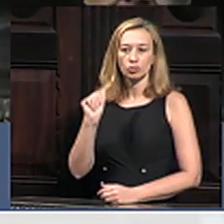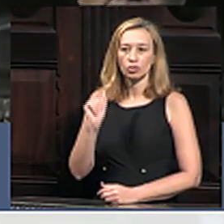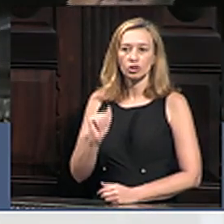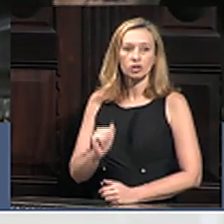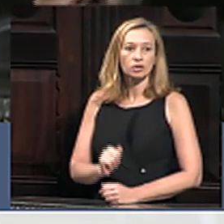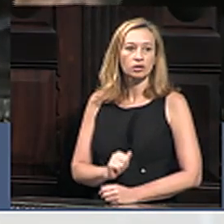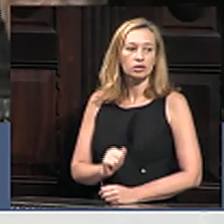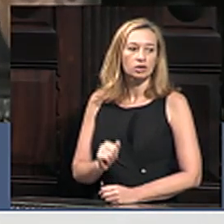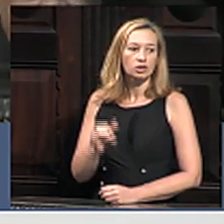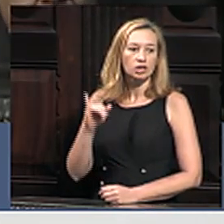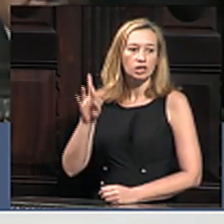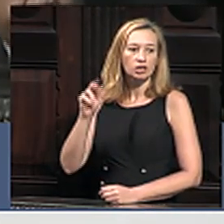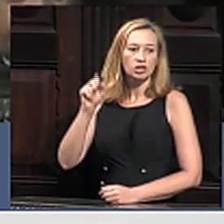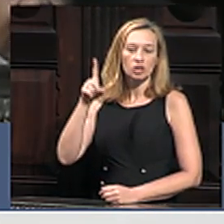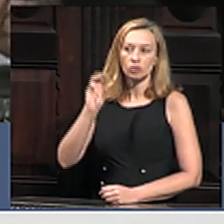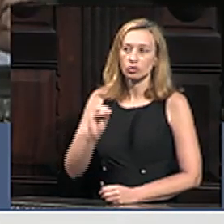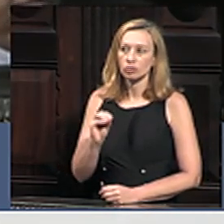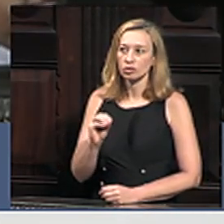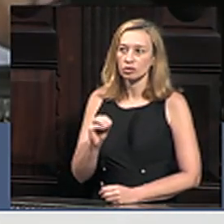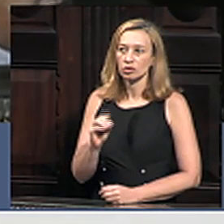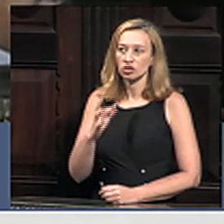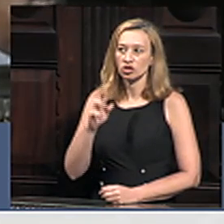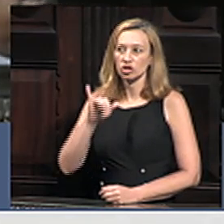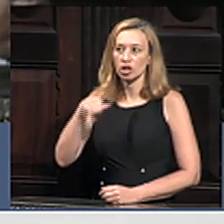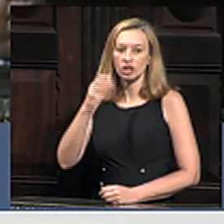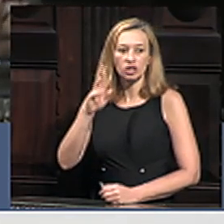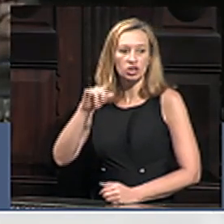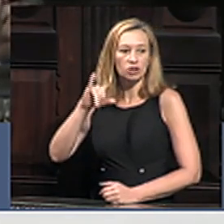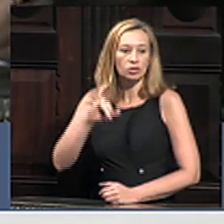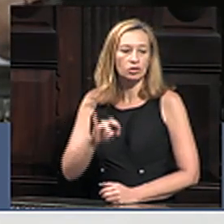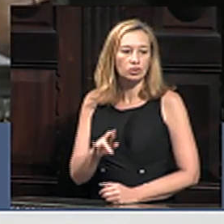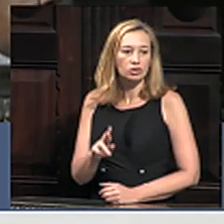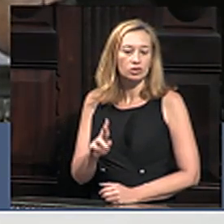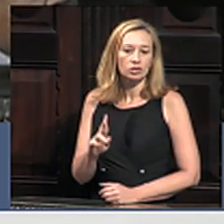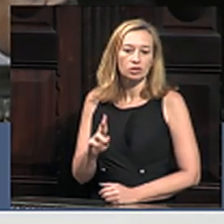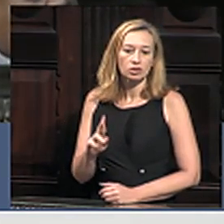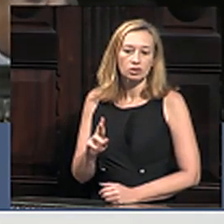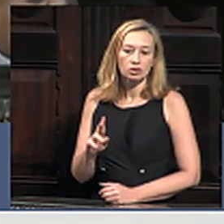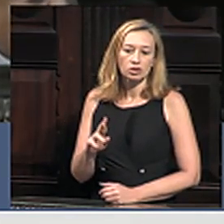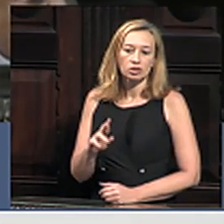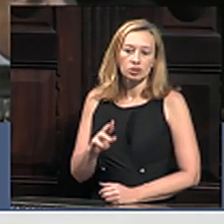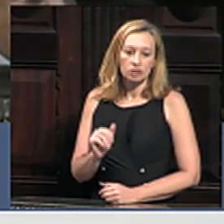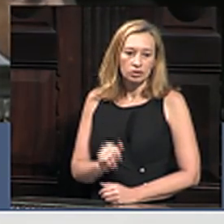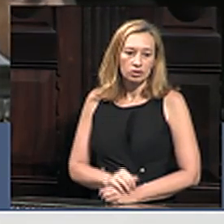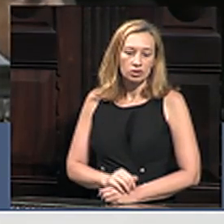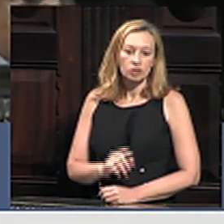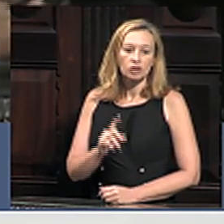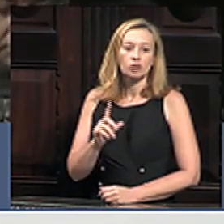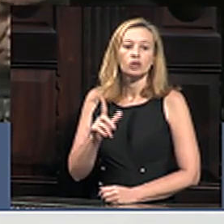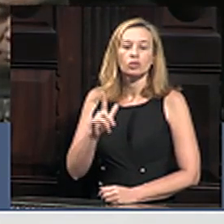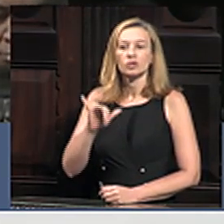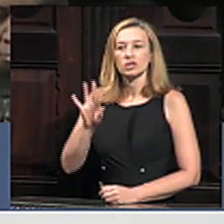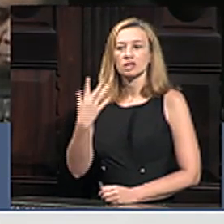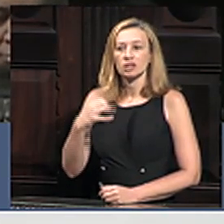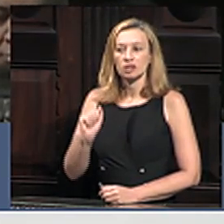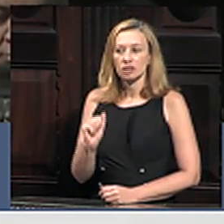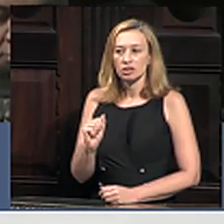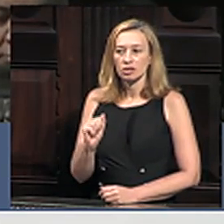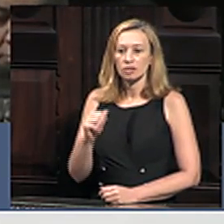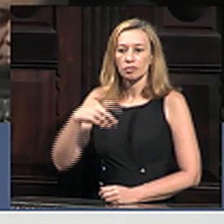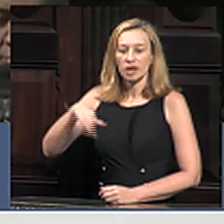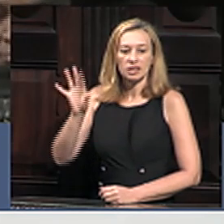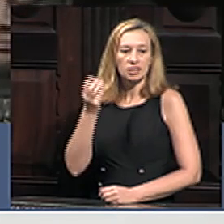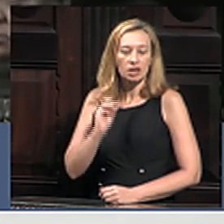Iranildo Campos, Jair Bittencourt, Jânio Mendes, João Peixoto, Jorge Felipe Neto, Jorge Pisciani, Lucinha, Luiz Martins,